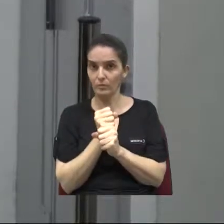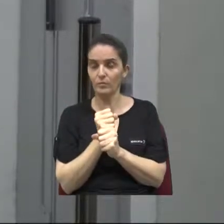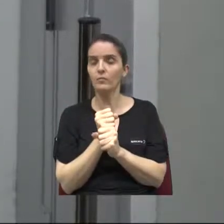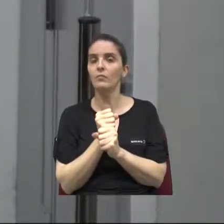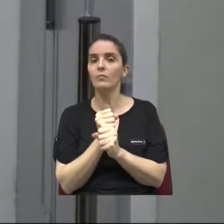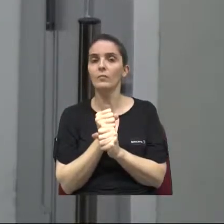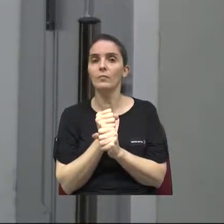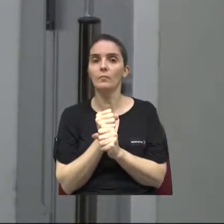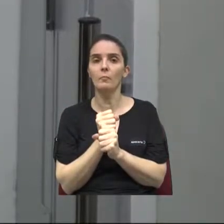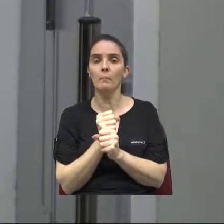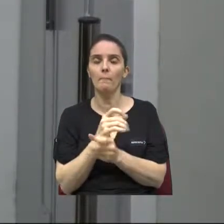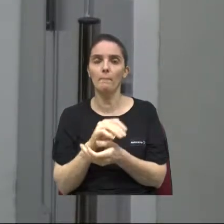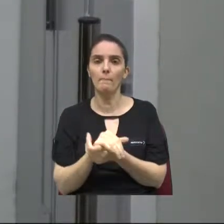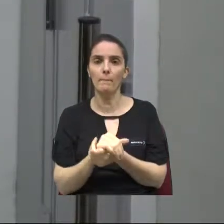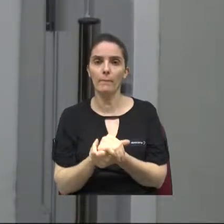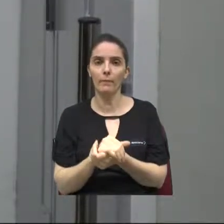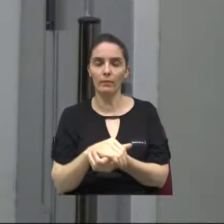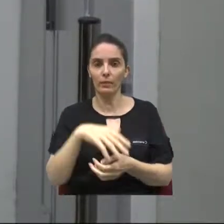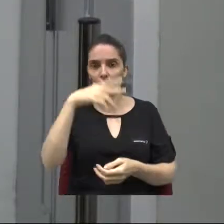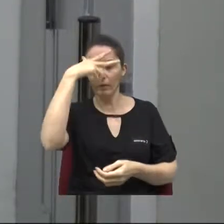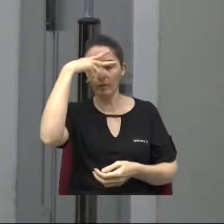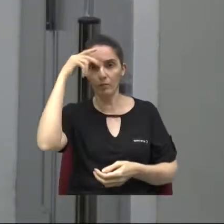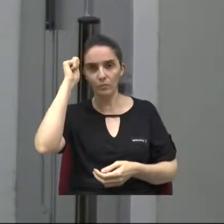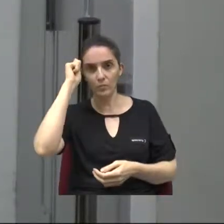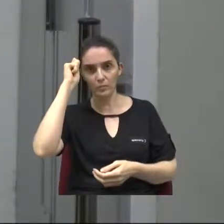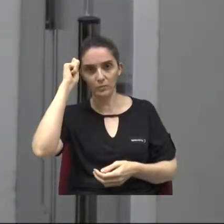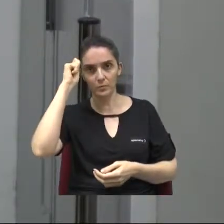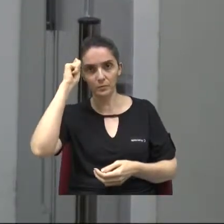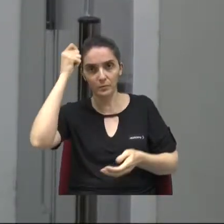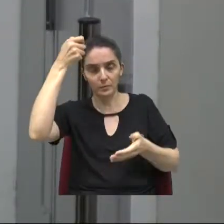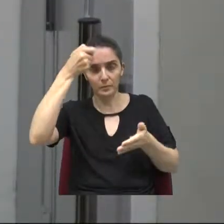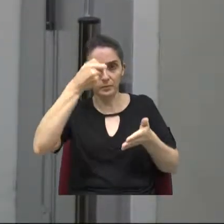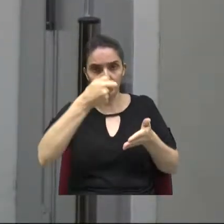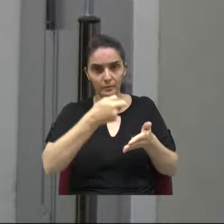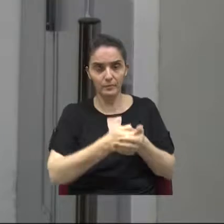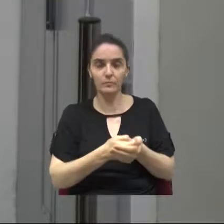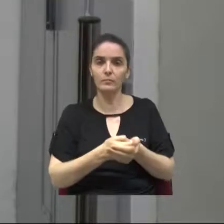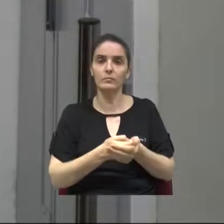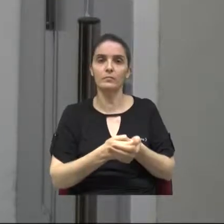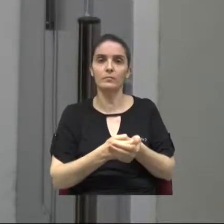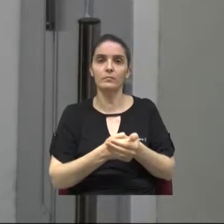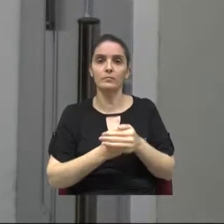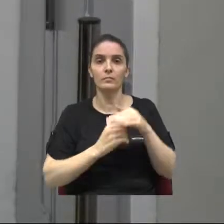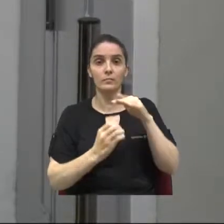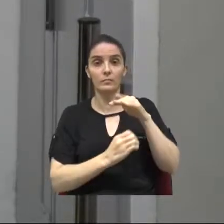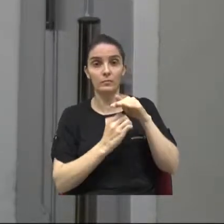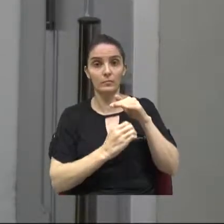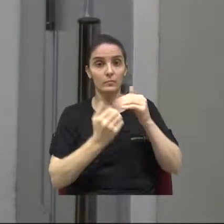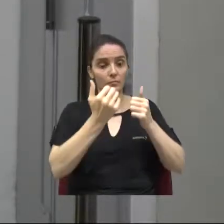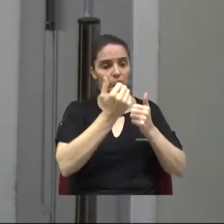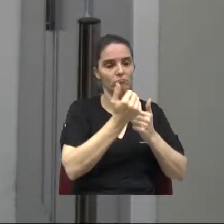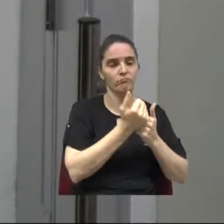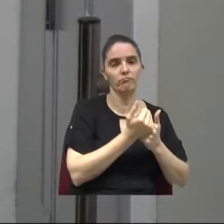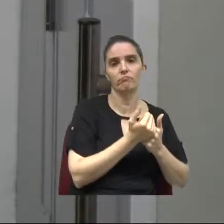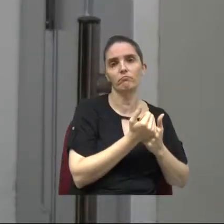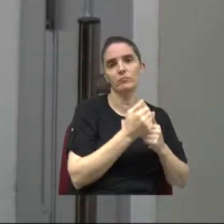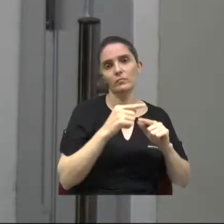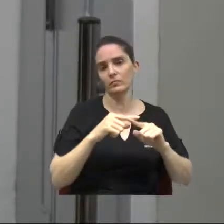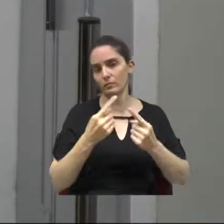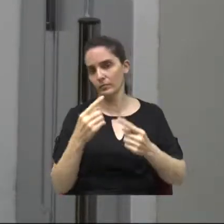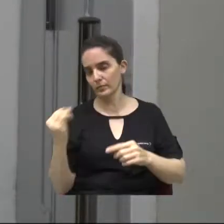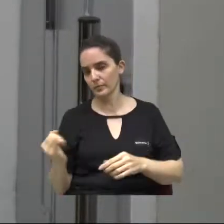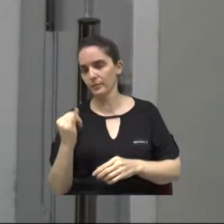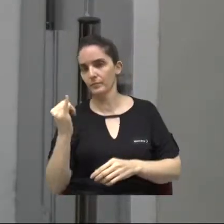que o poder público repassa sob subsídio. Mas é importante